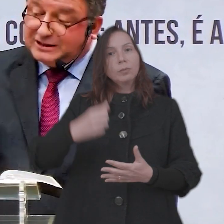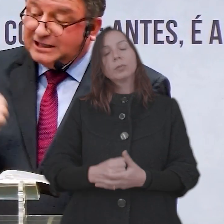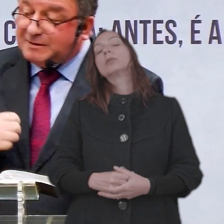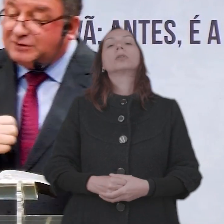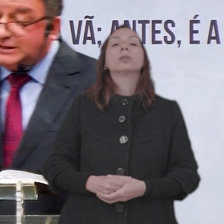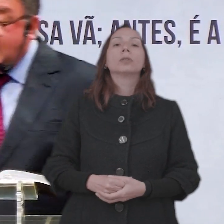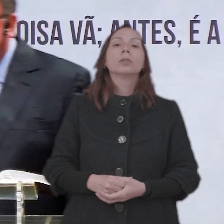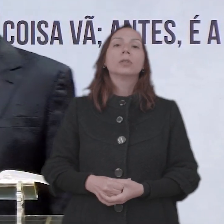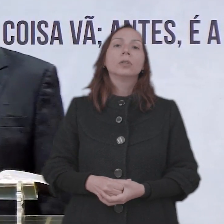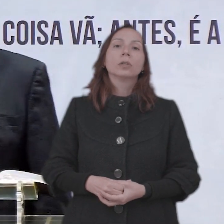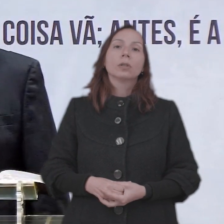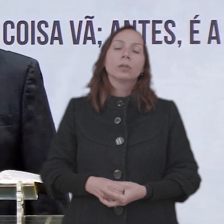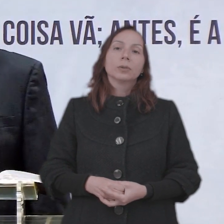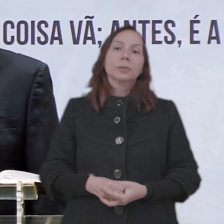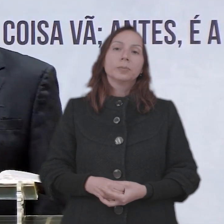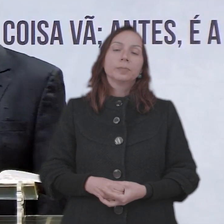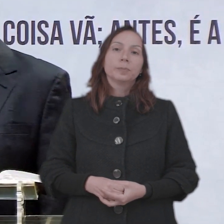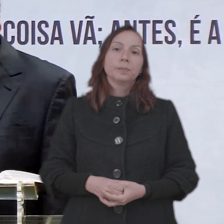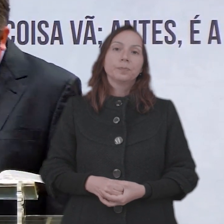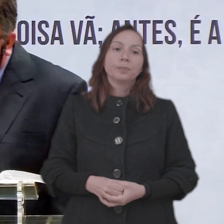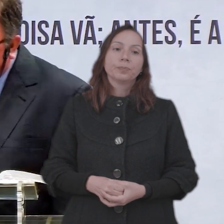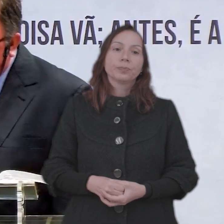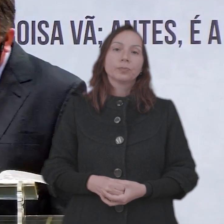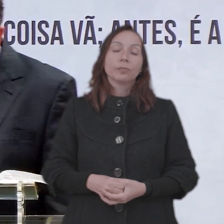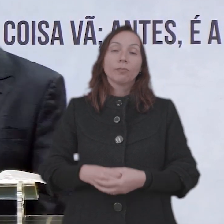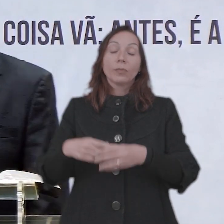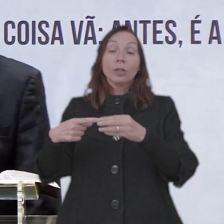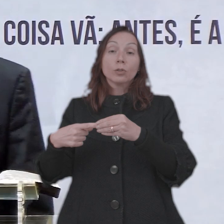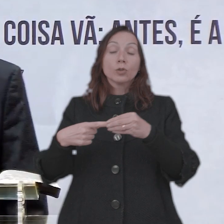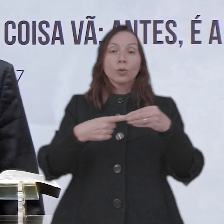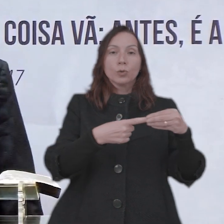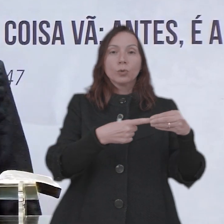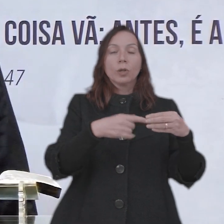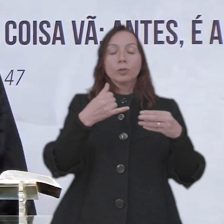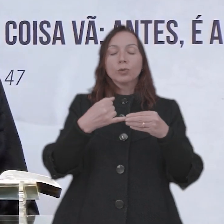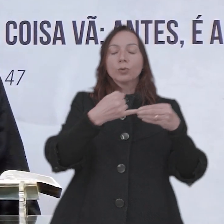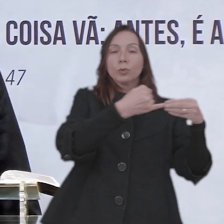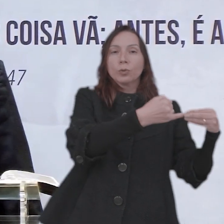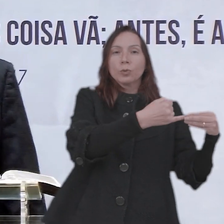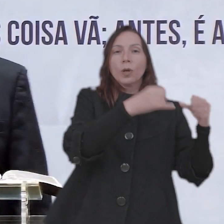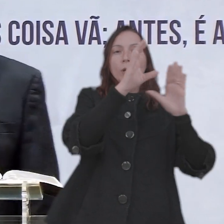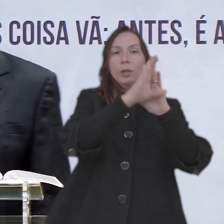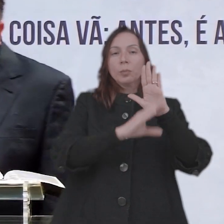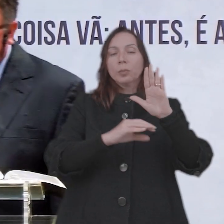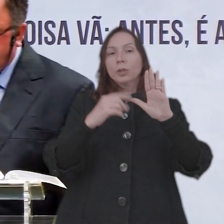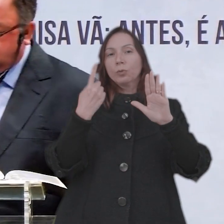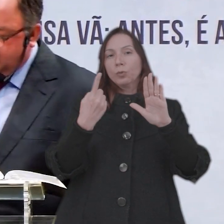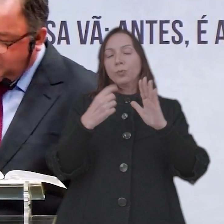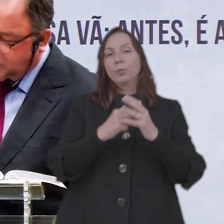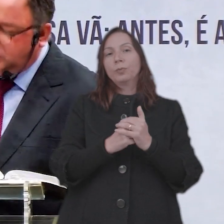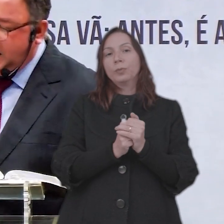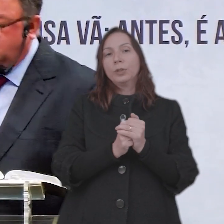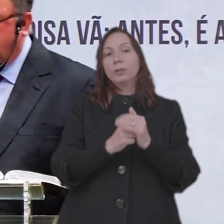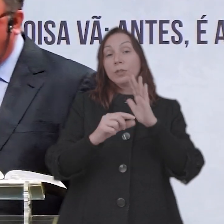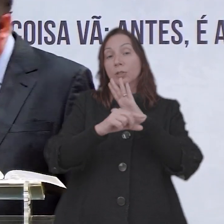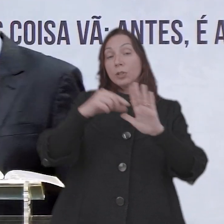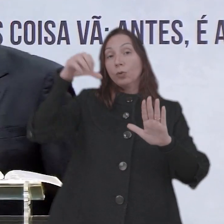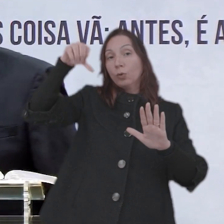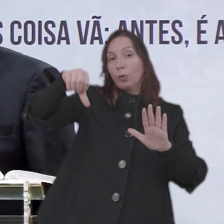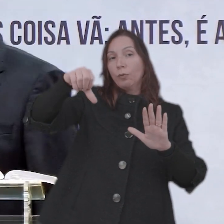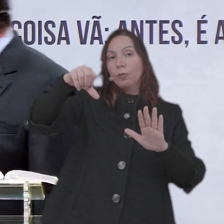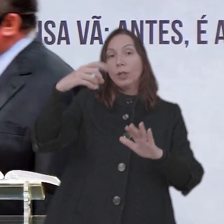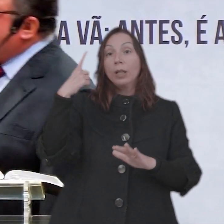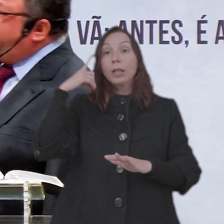Eu vou mostrar isso para vocês. Josué, capítulo 1, versículo 9. Deus diz para Josué,